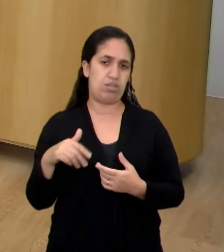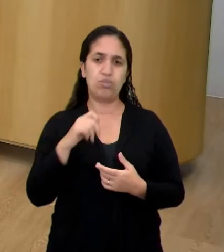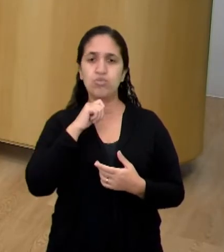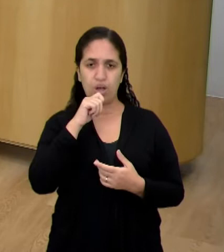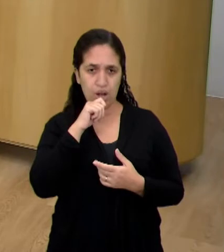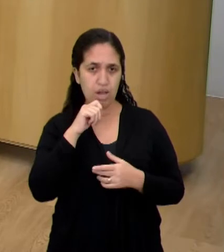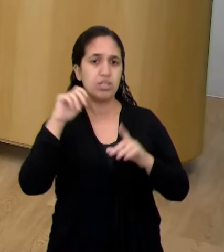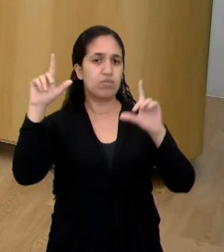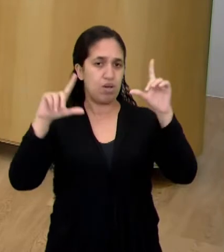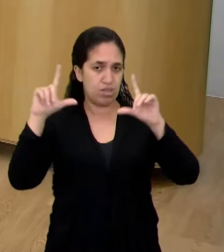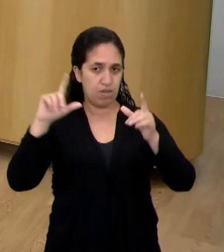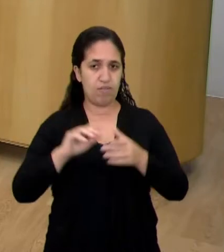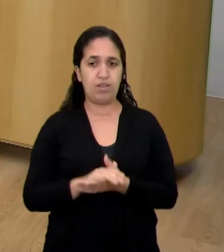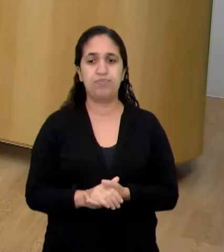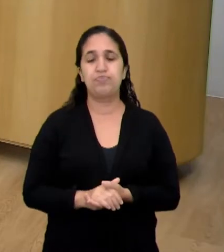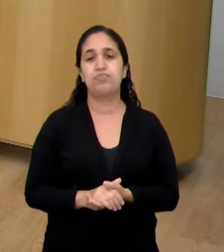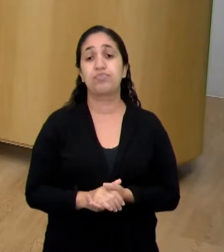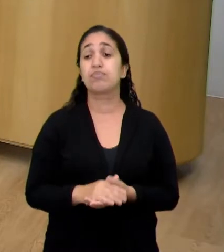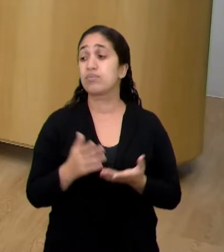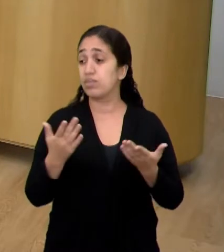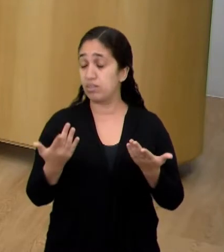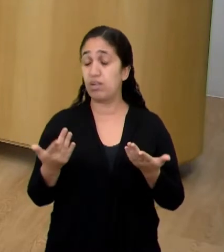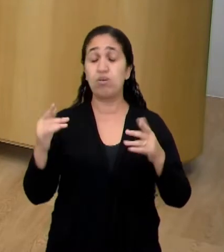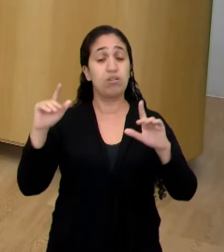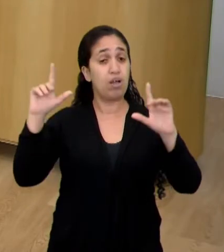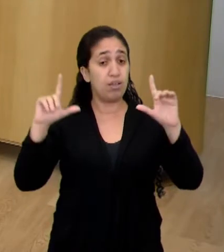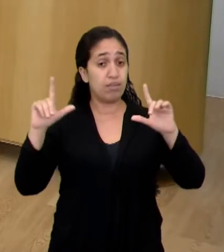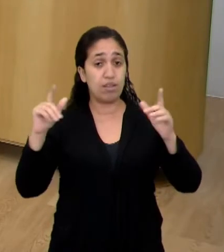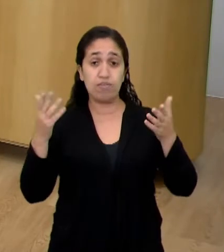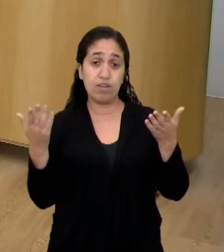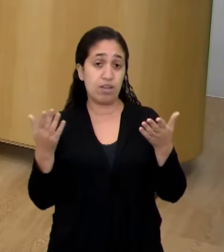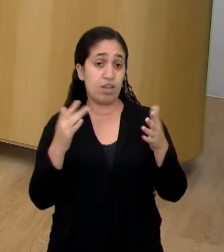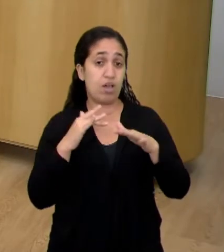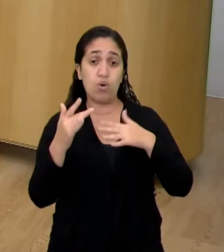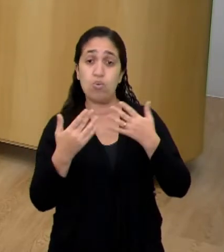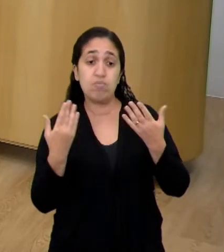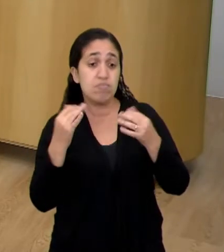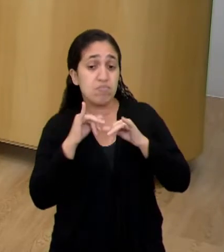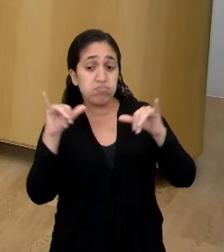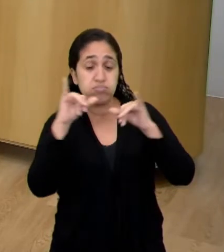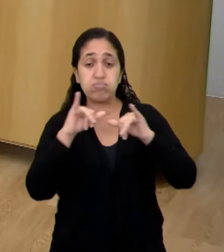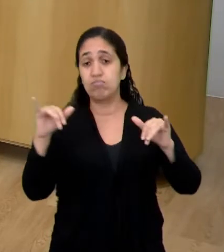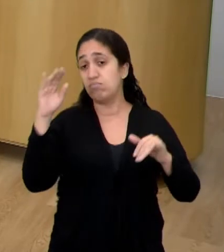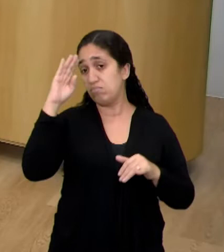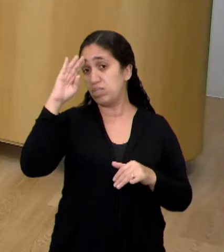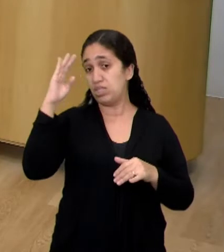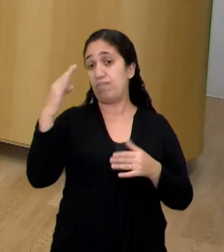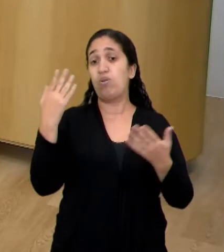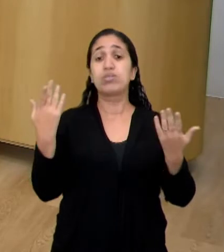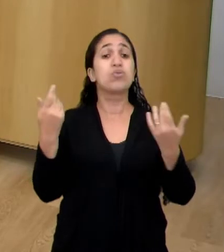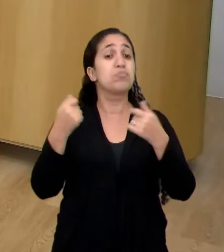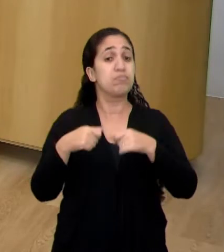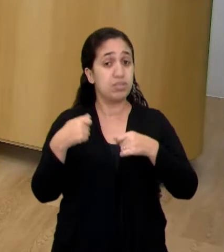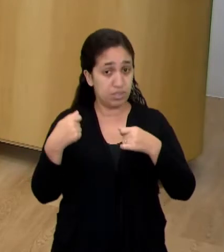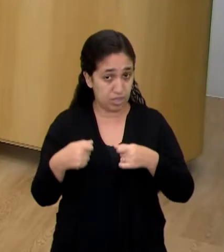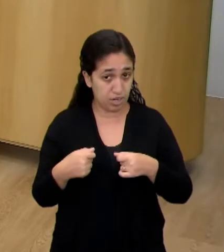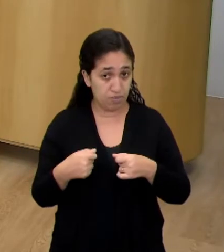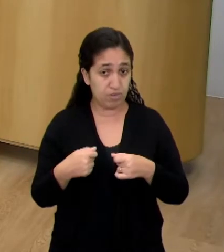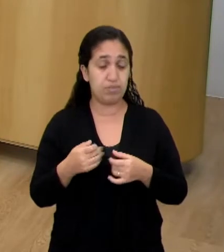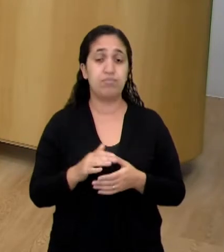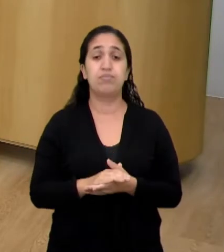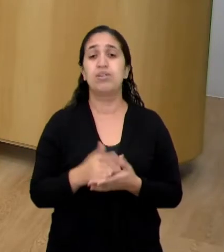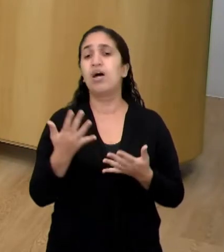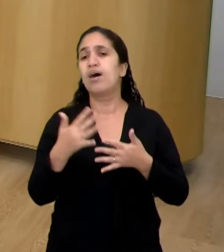TV, ela é a principal mídia que a gente tem, né? Sim. Então, deveria mesmo. Deveria. E aí você interfere no